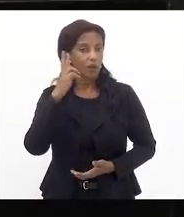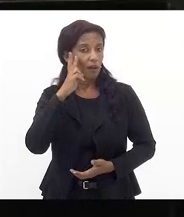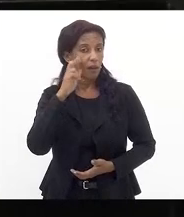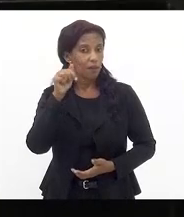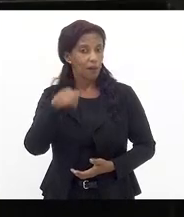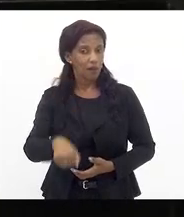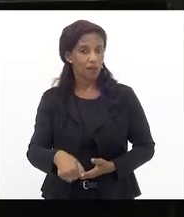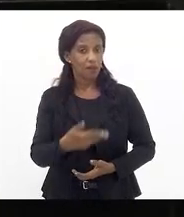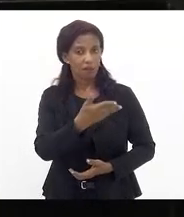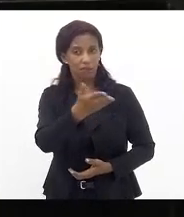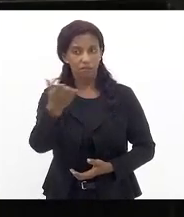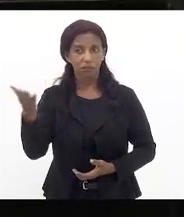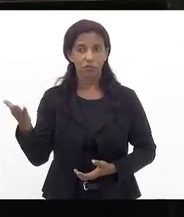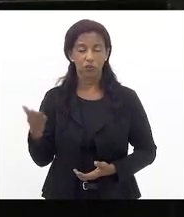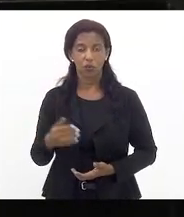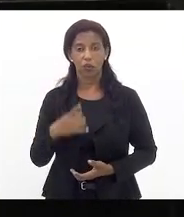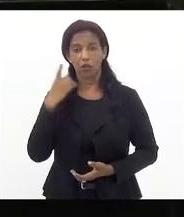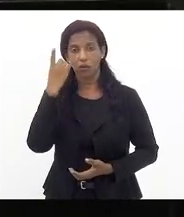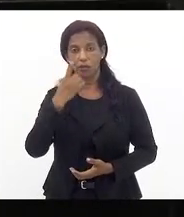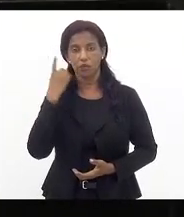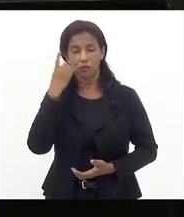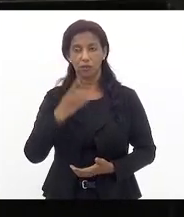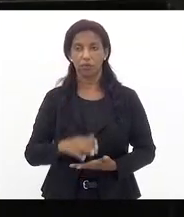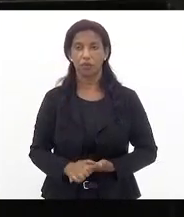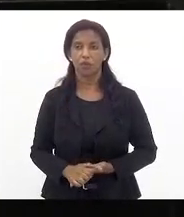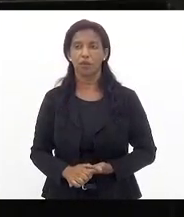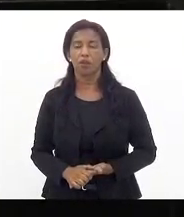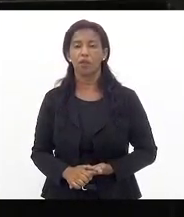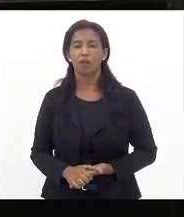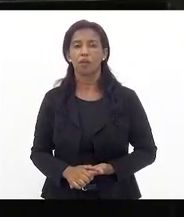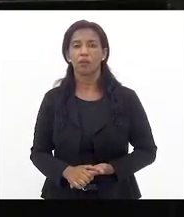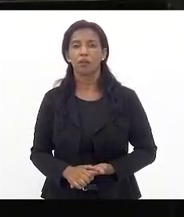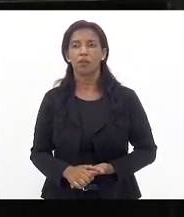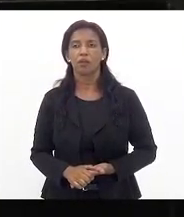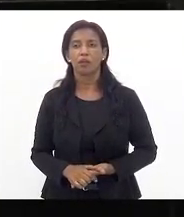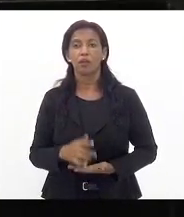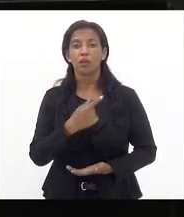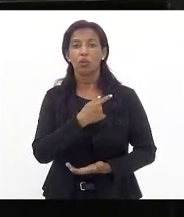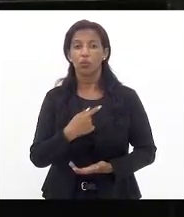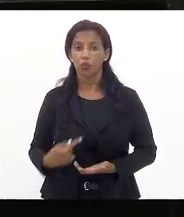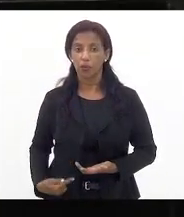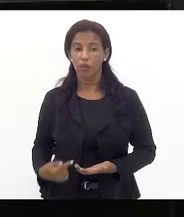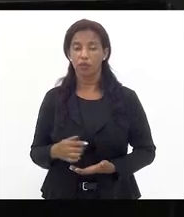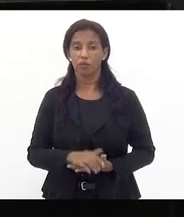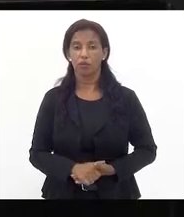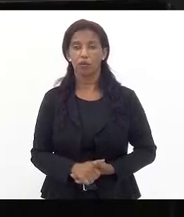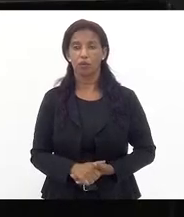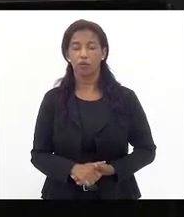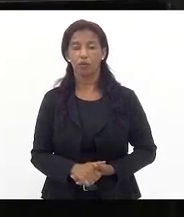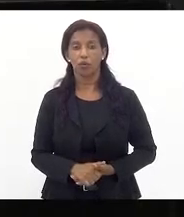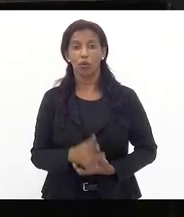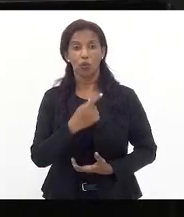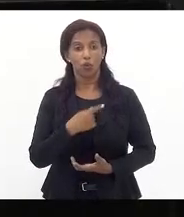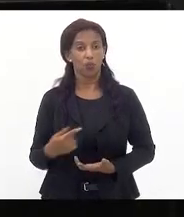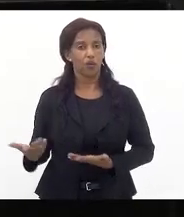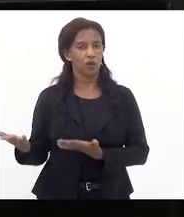aos senhoras e senhores, aos deputados, às vossas excelências, que o governador Cláudio Castro, um governador